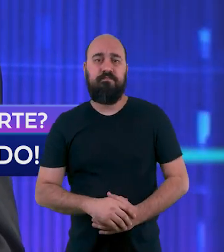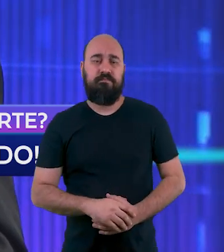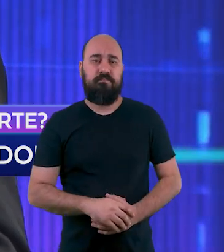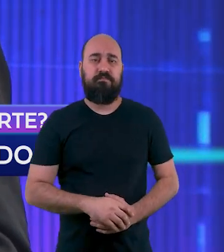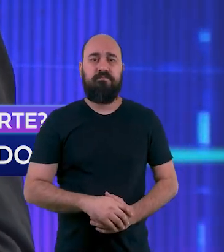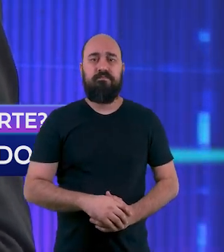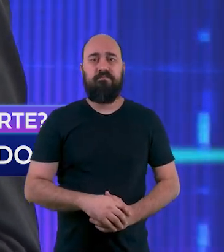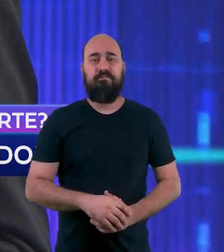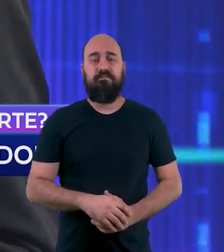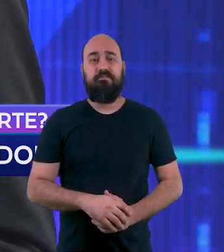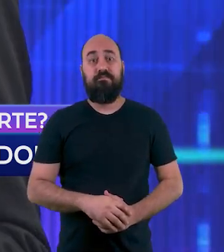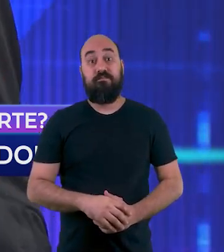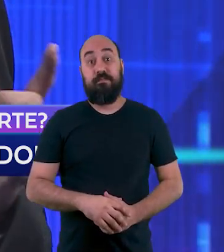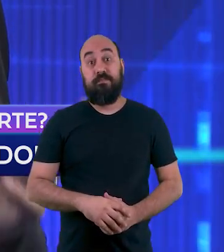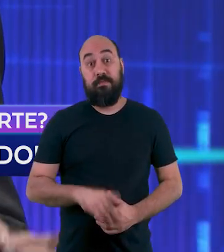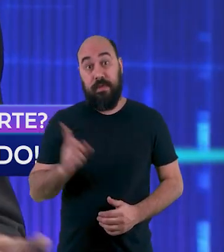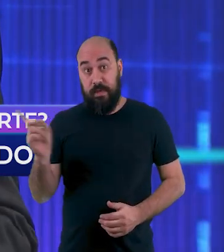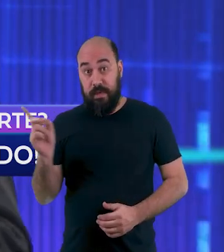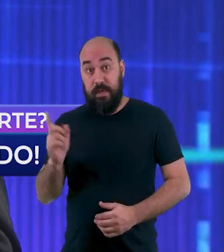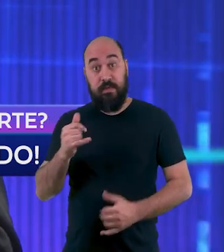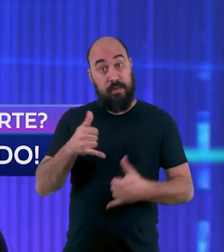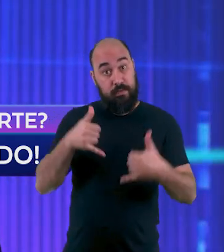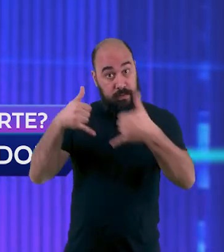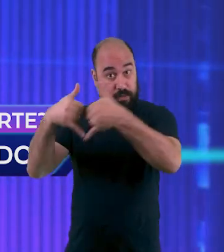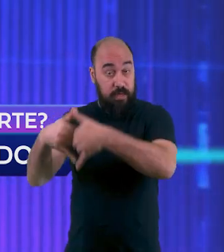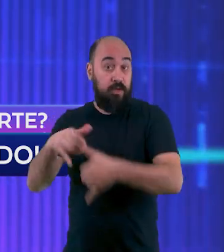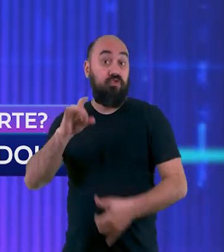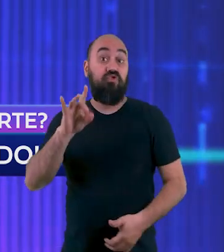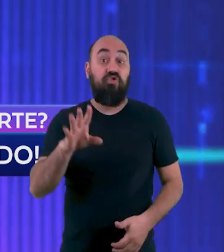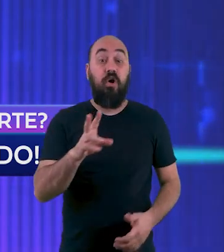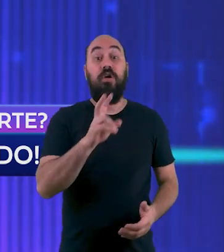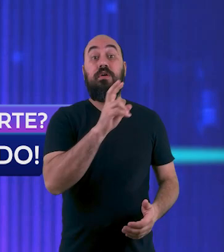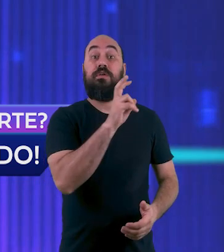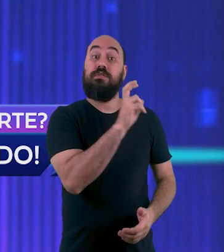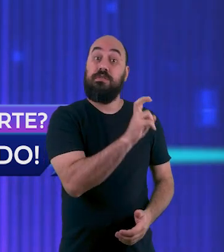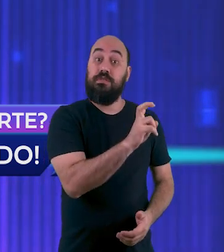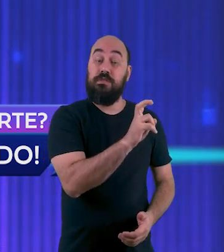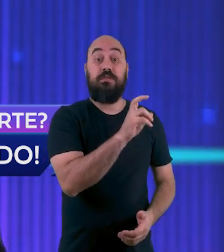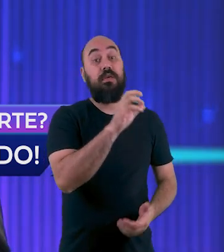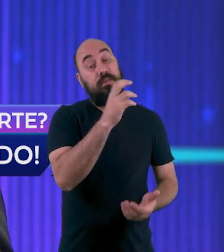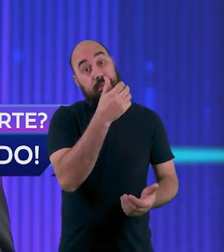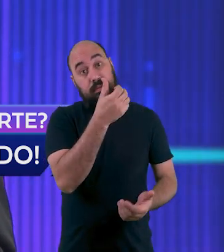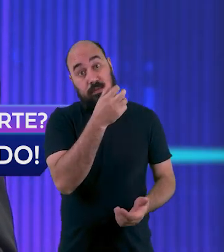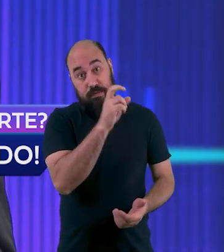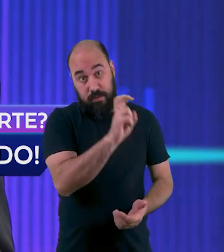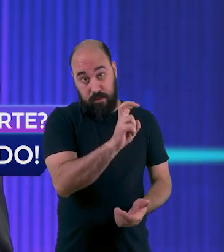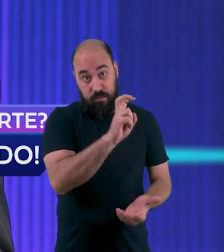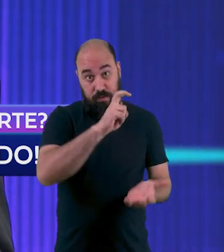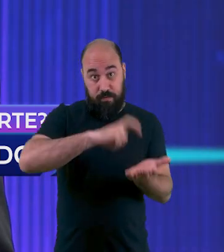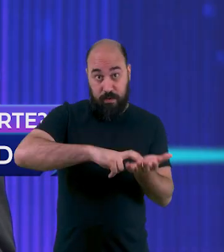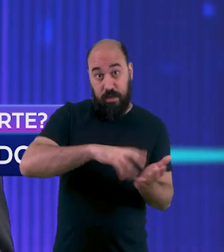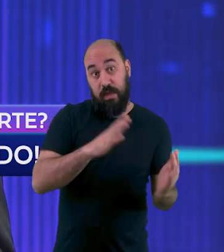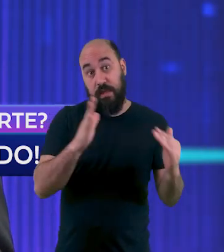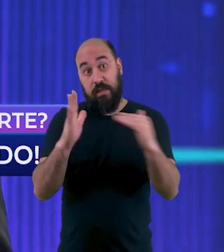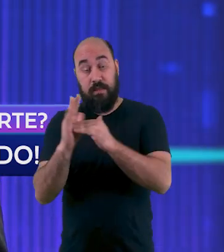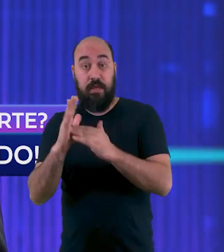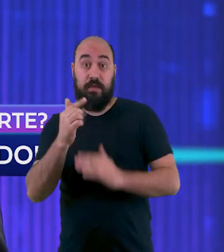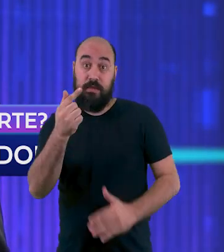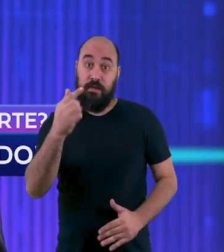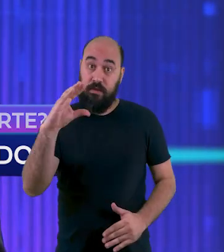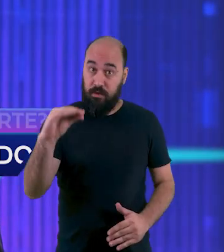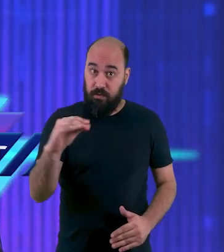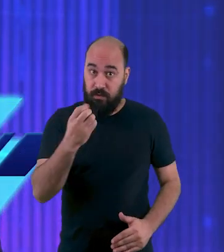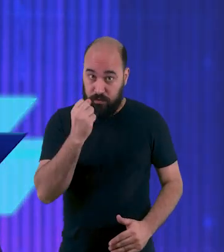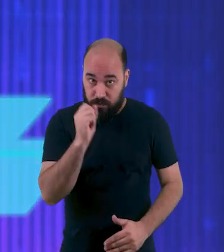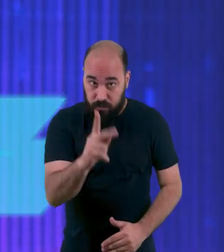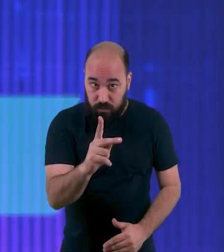31 21. Lembrando que este número fixo funciona de segunda a sexta-feira em horário comercial. Tá bom?